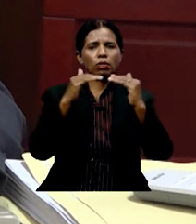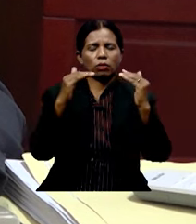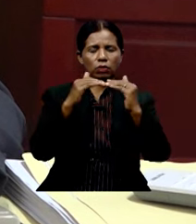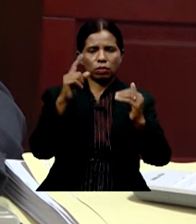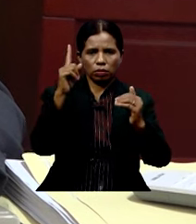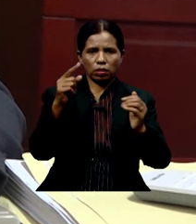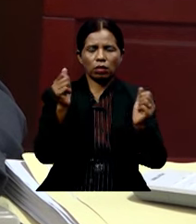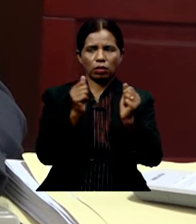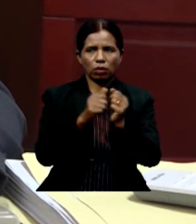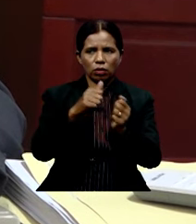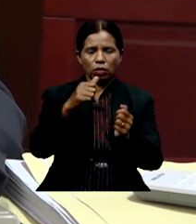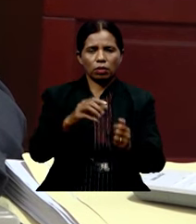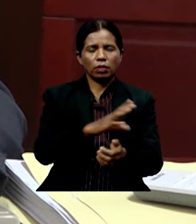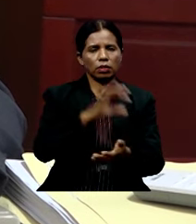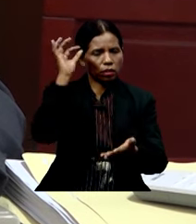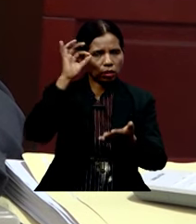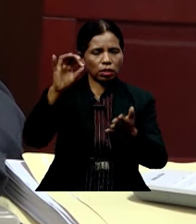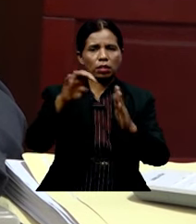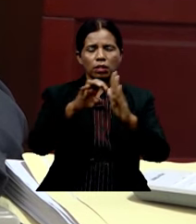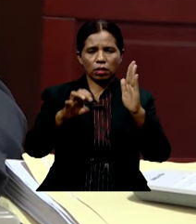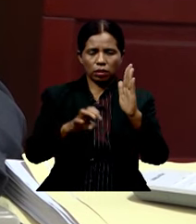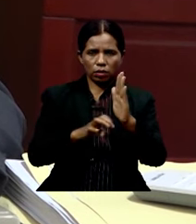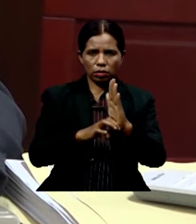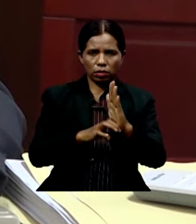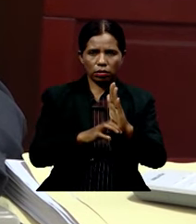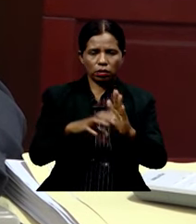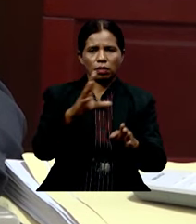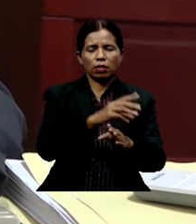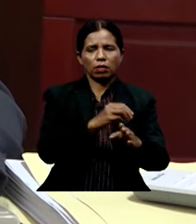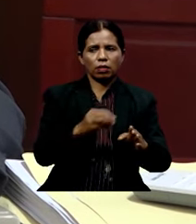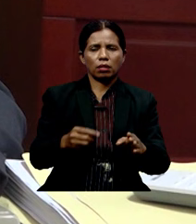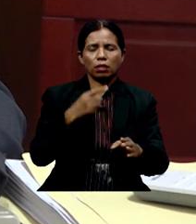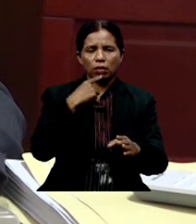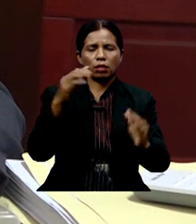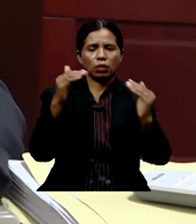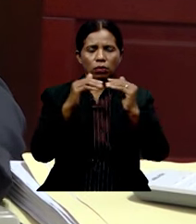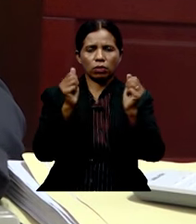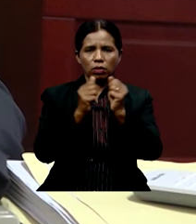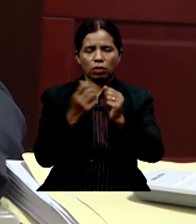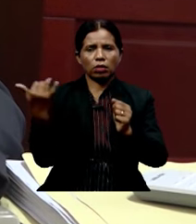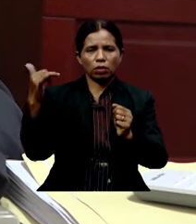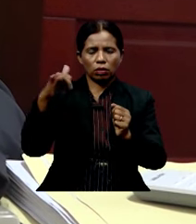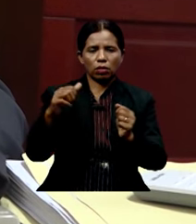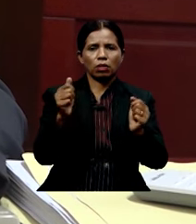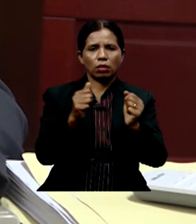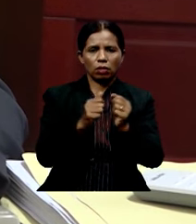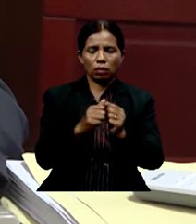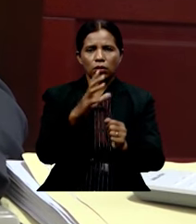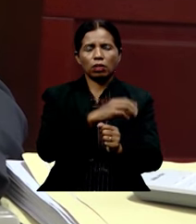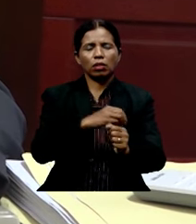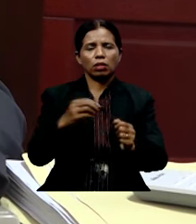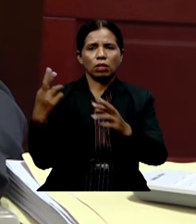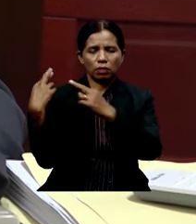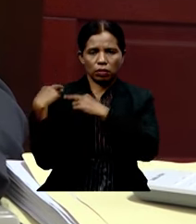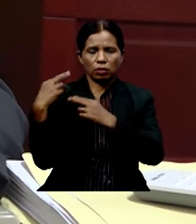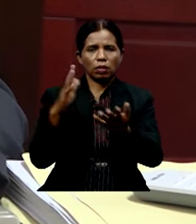ho sekretaris tadu toponimia, reunião ho sira homos escola homos be responsável